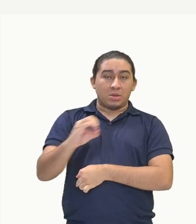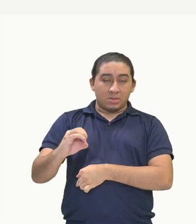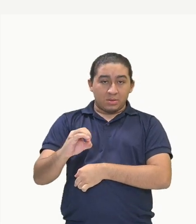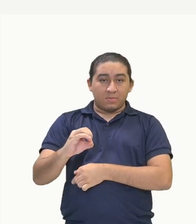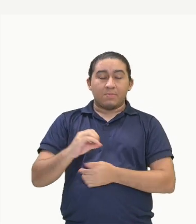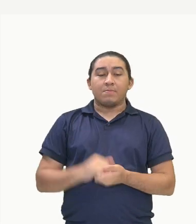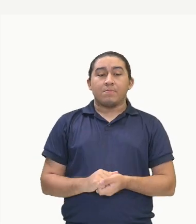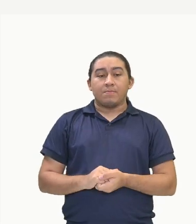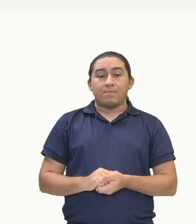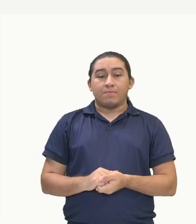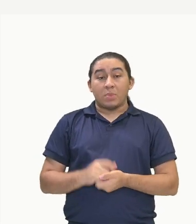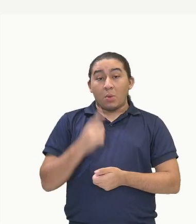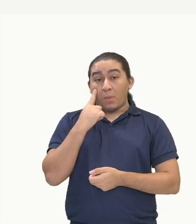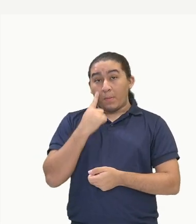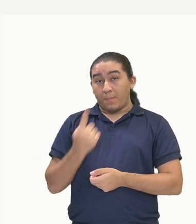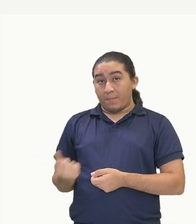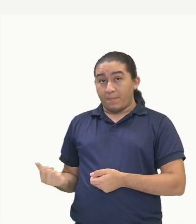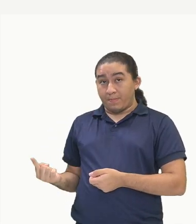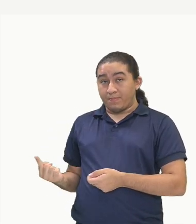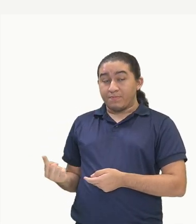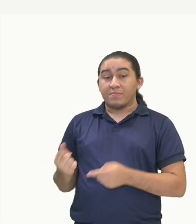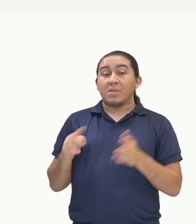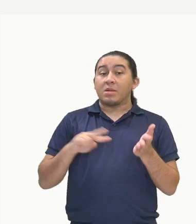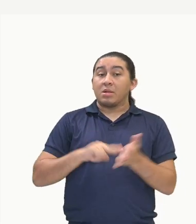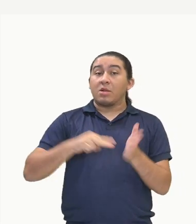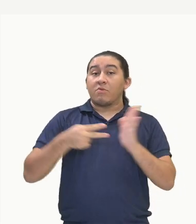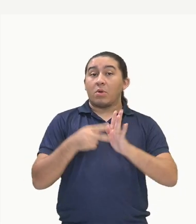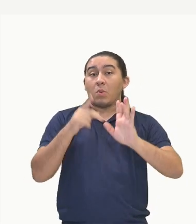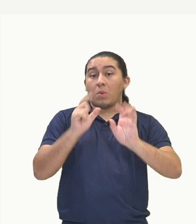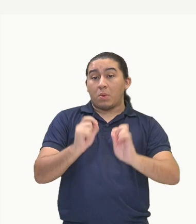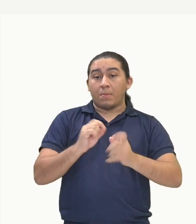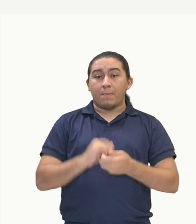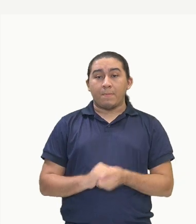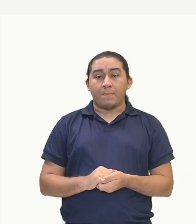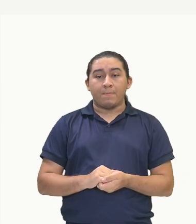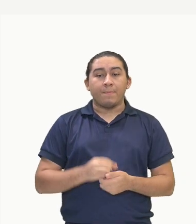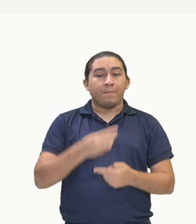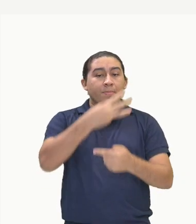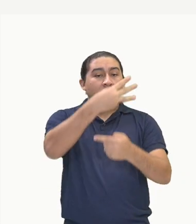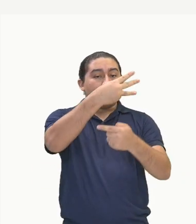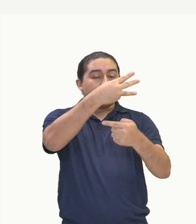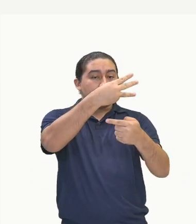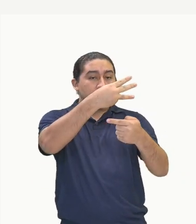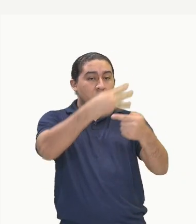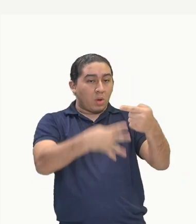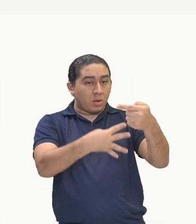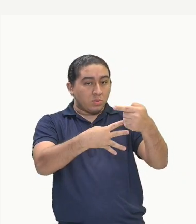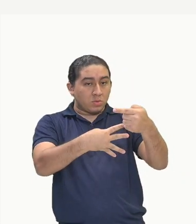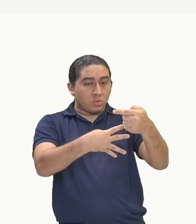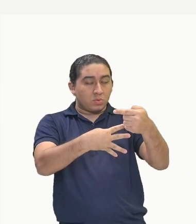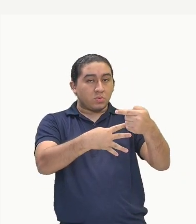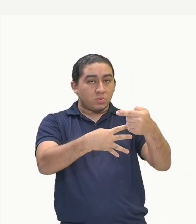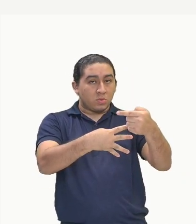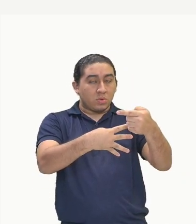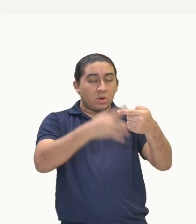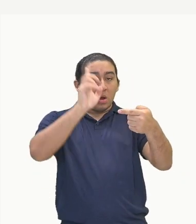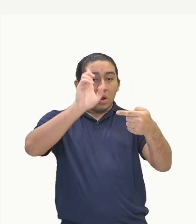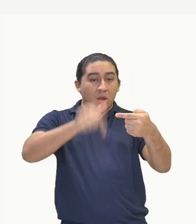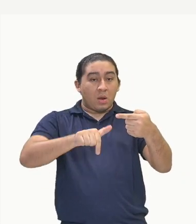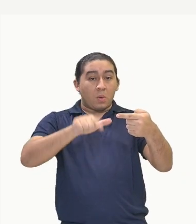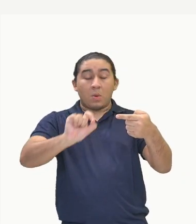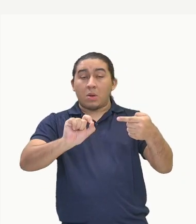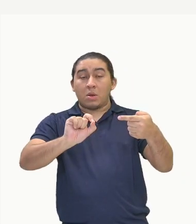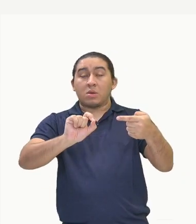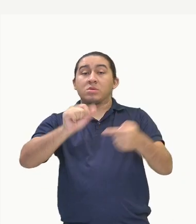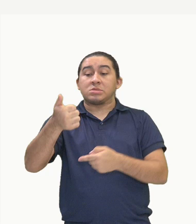Isso significa que 3/4 de 240 ml vai ser igual a 180 ml. Tá